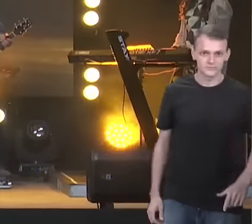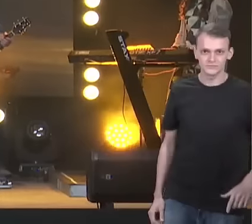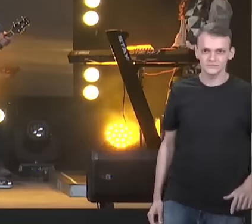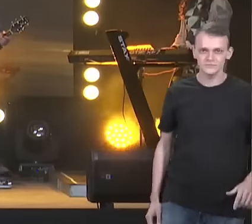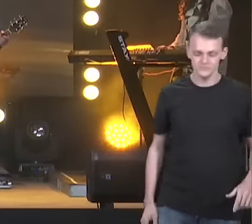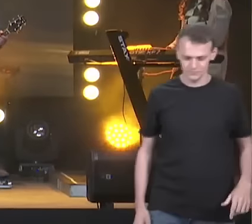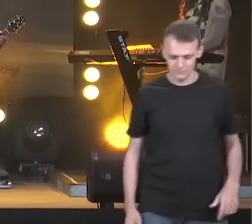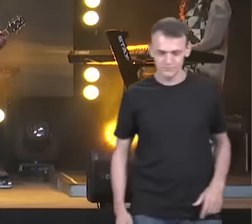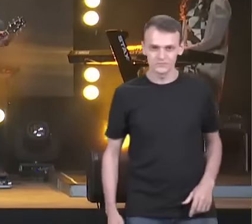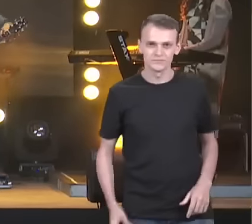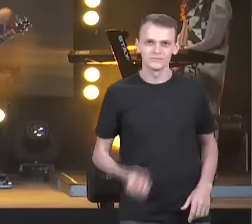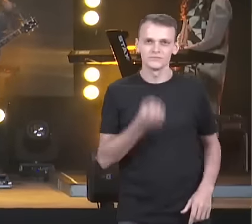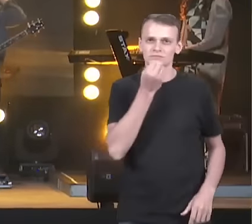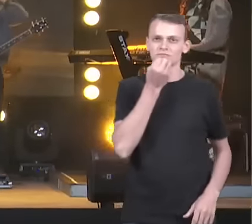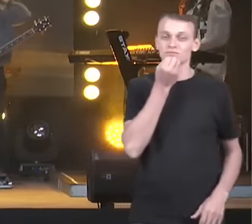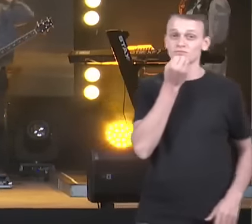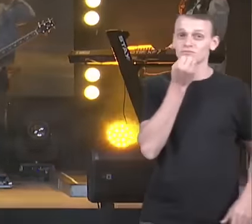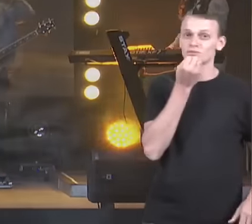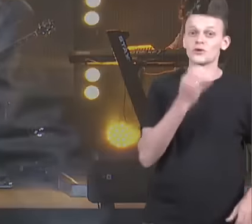Boa noite a todos.